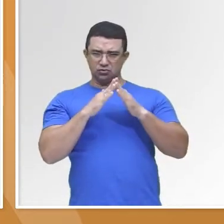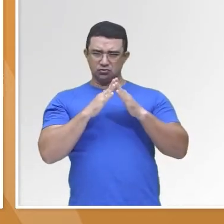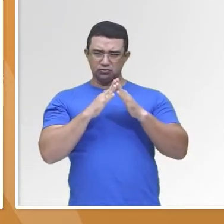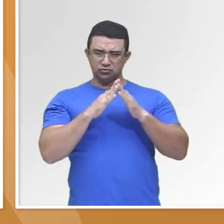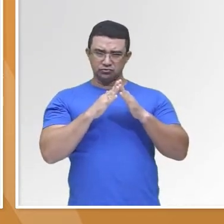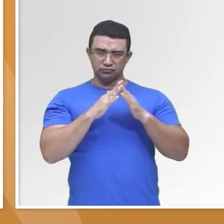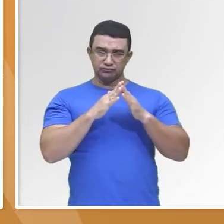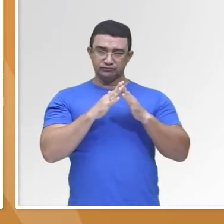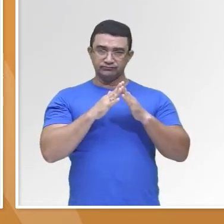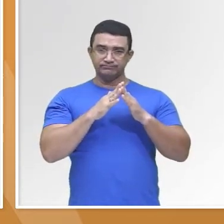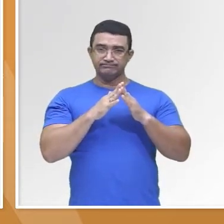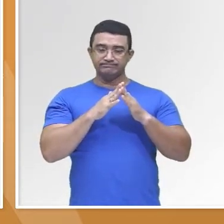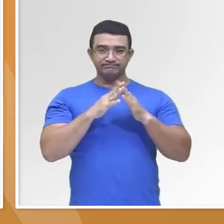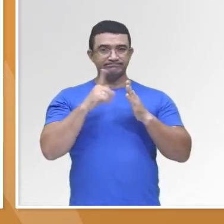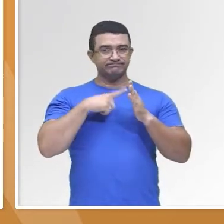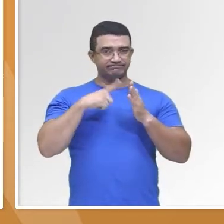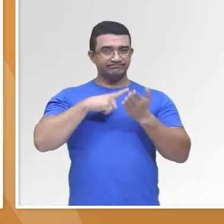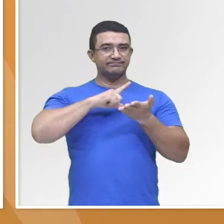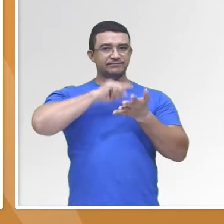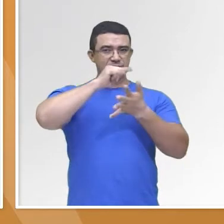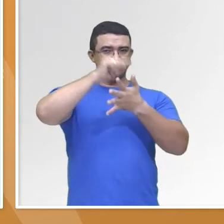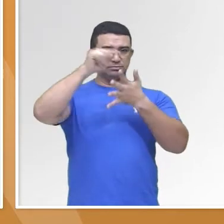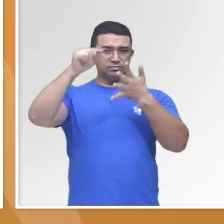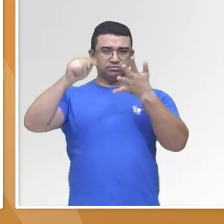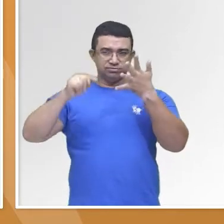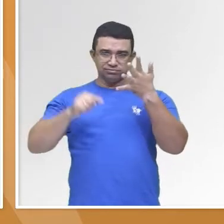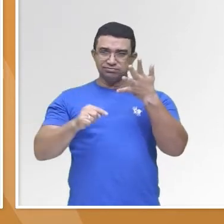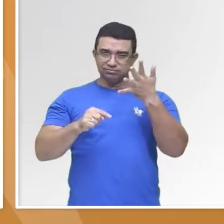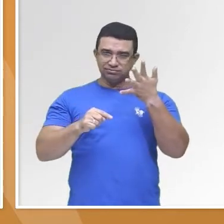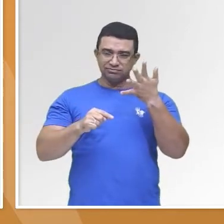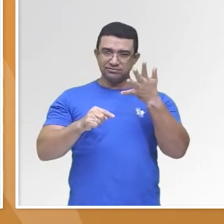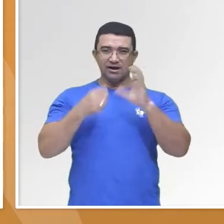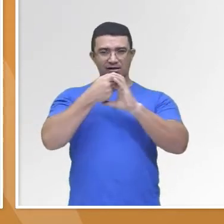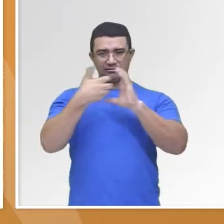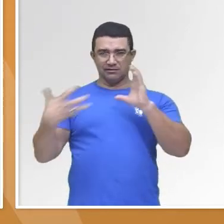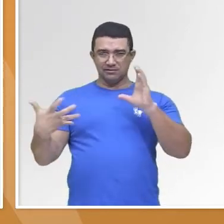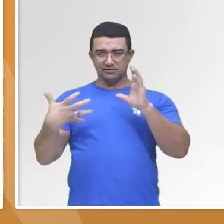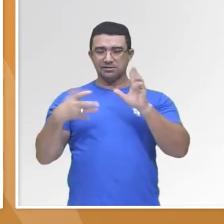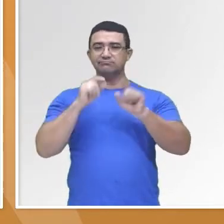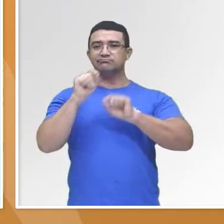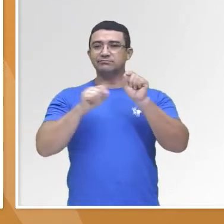A gente pode citar aí fatores, por exemplo,